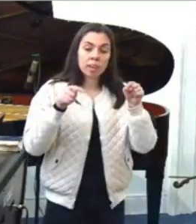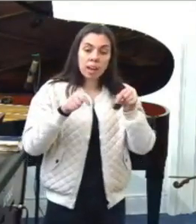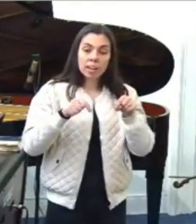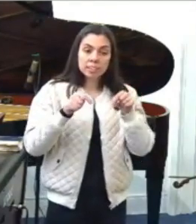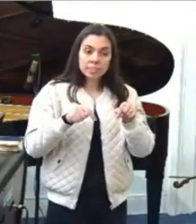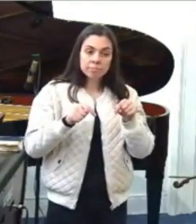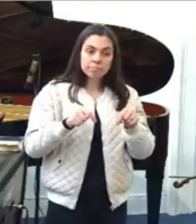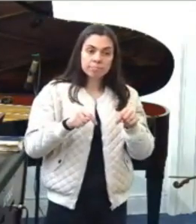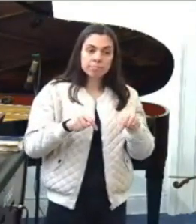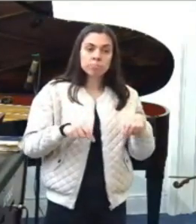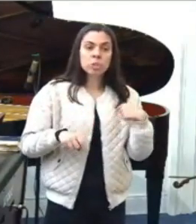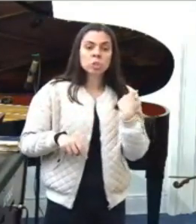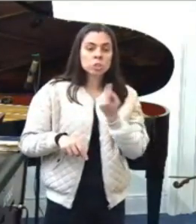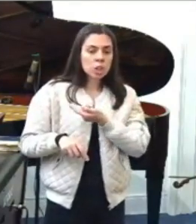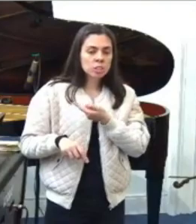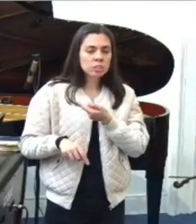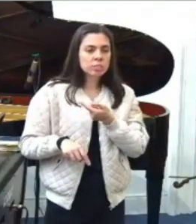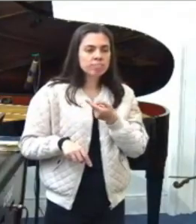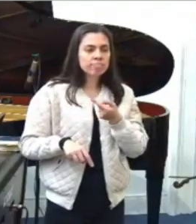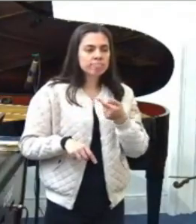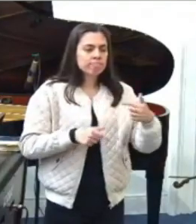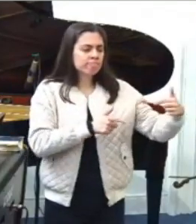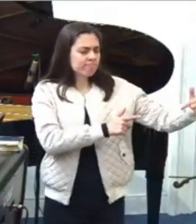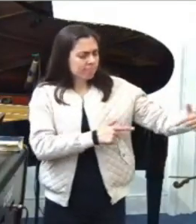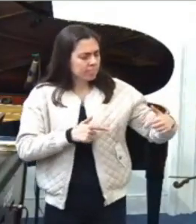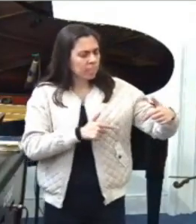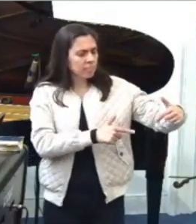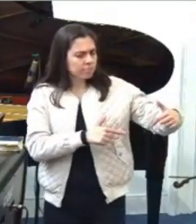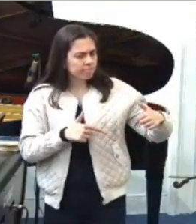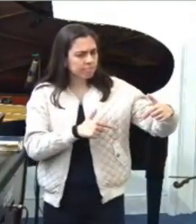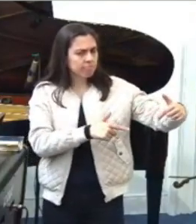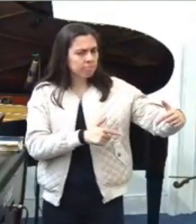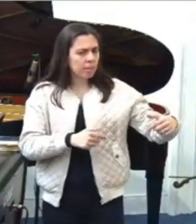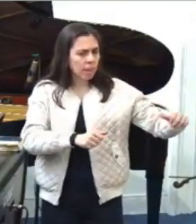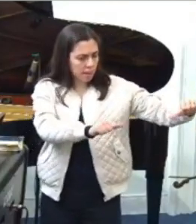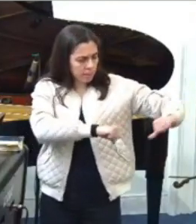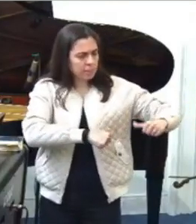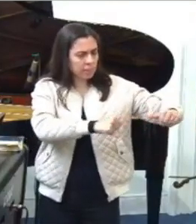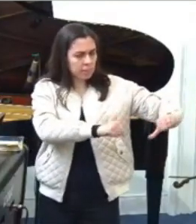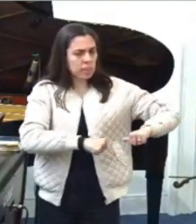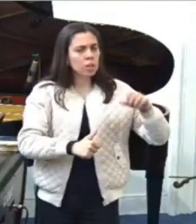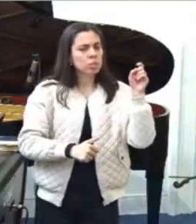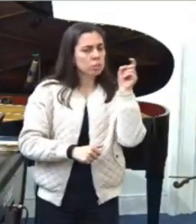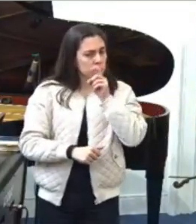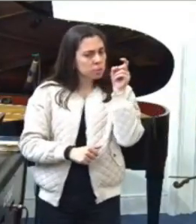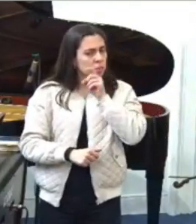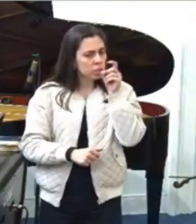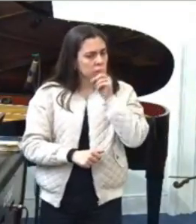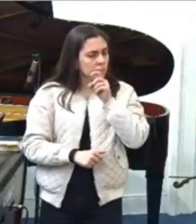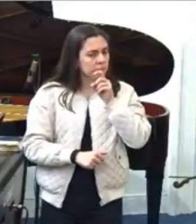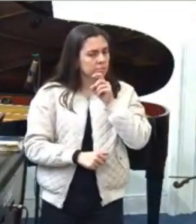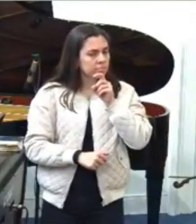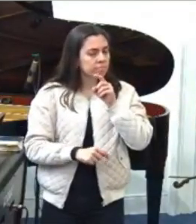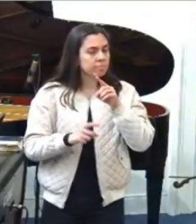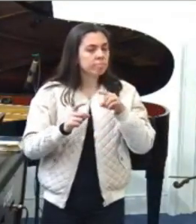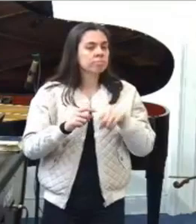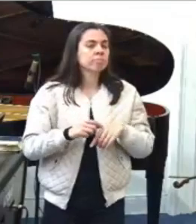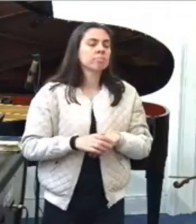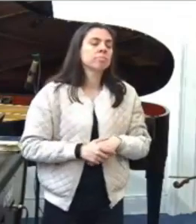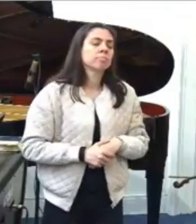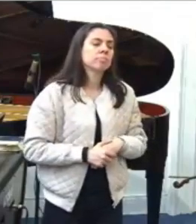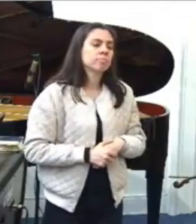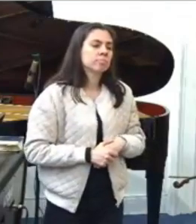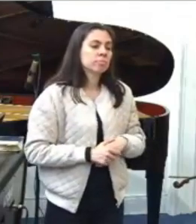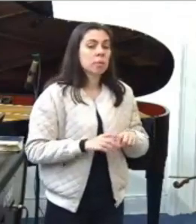mais ser afastado do amor de Deus. Existe uma igreja invisível que é marcada por aqueles que já viveram e morreram em Cristo Jesus, por aqueles